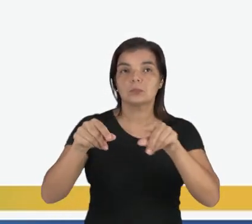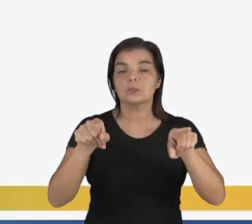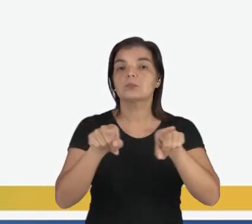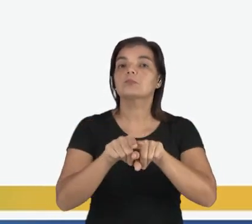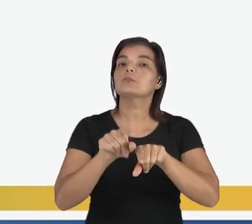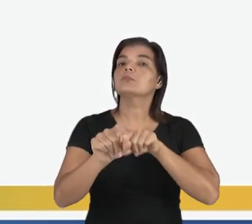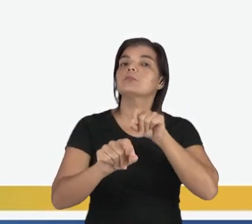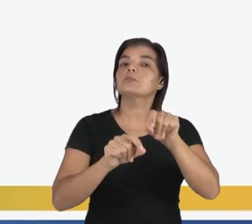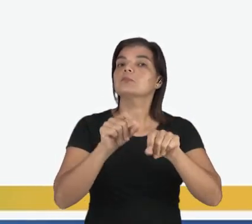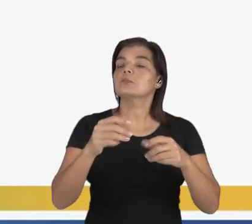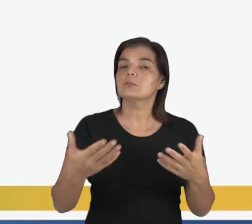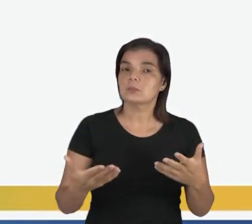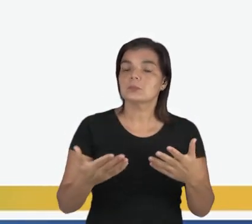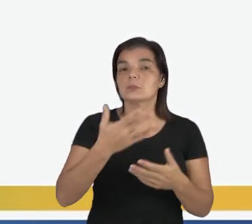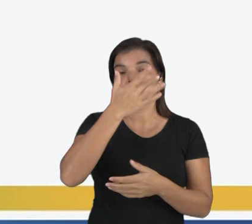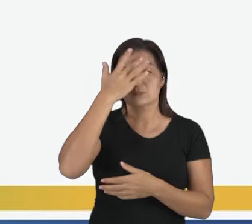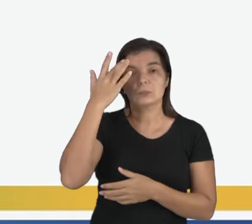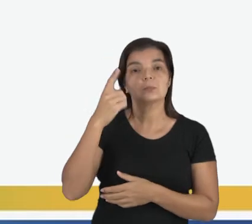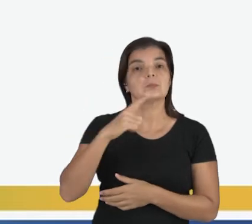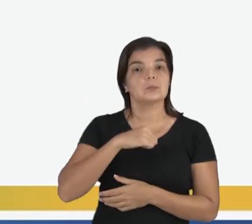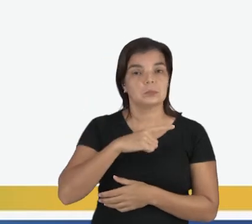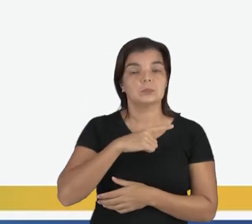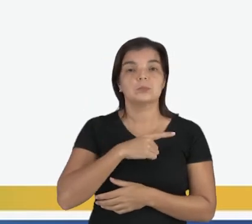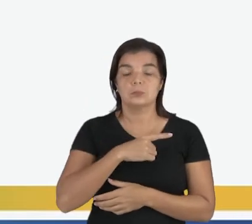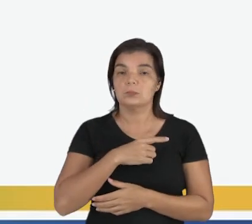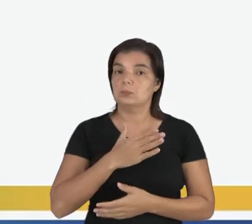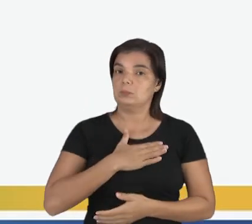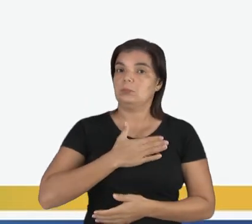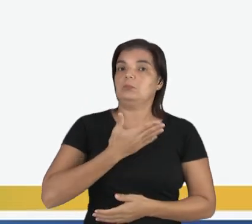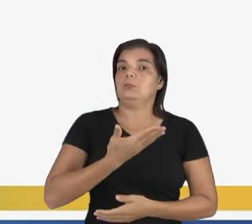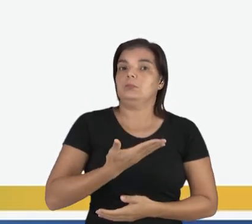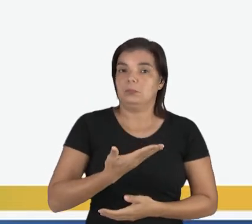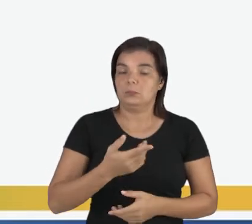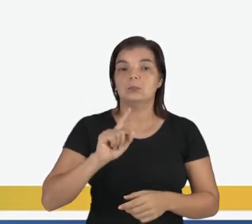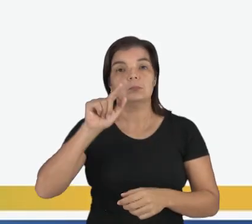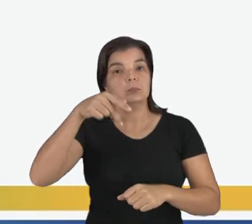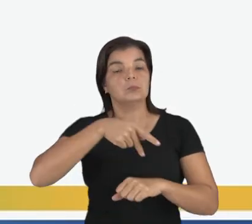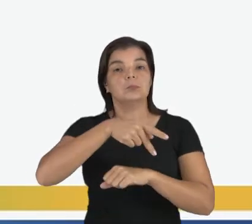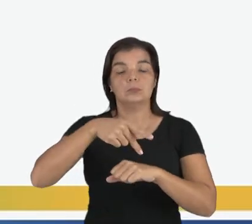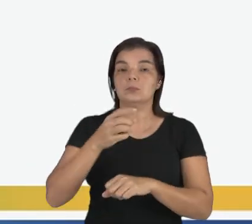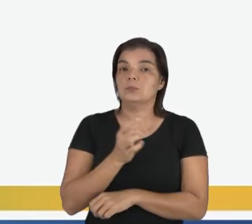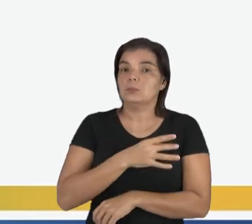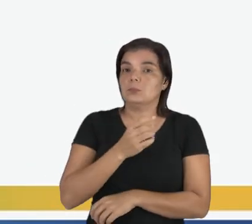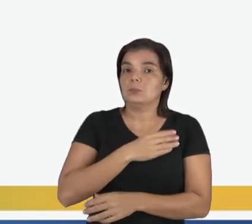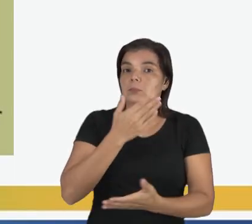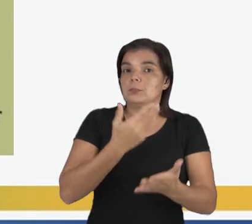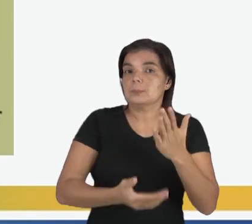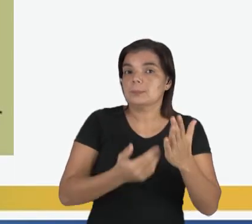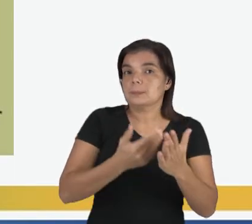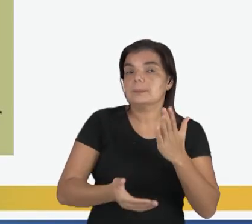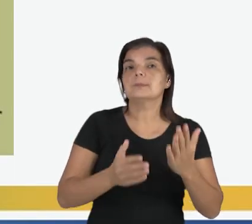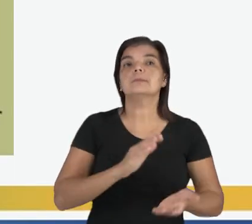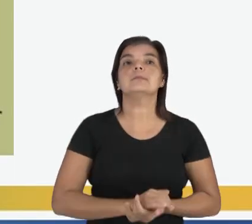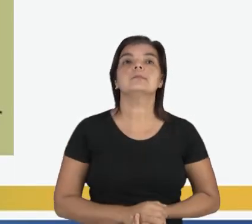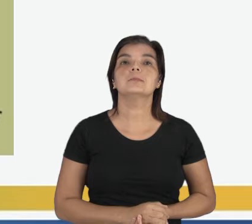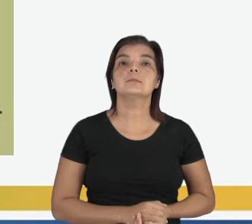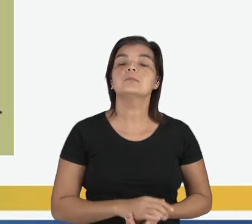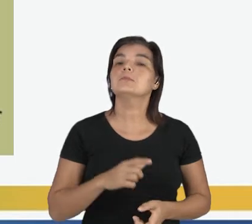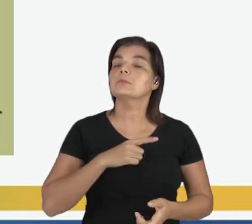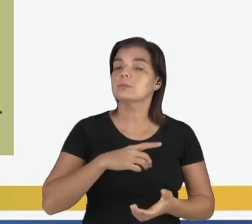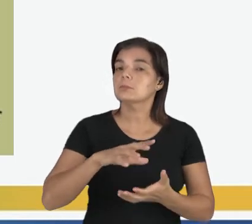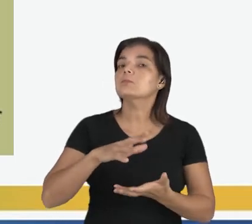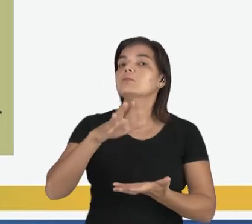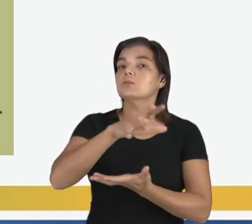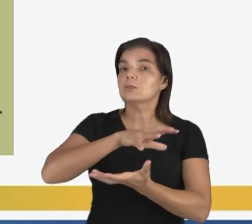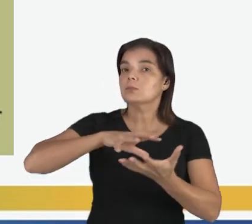fazer com que muita gente fique bem assustada, até internacionalmente, né, com medo de perder suas propriedades. E aí a gente tem,